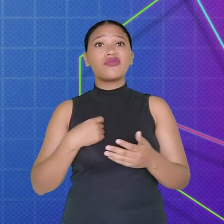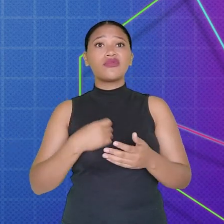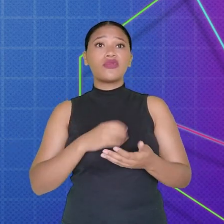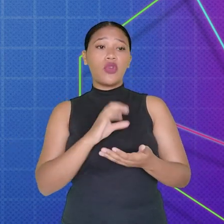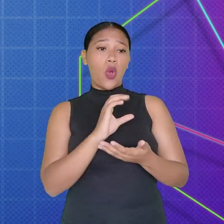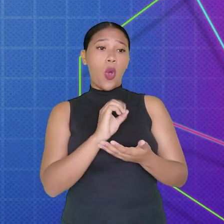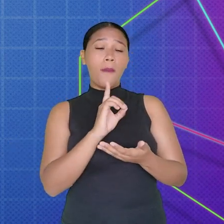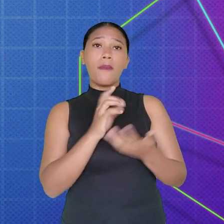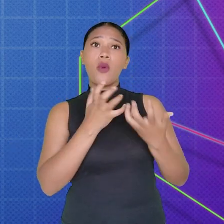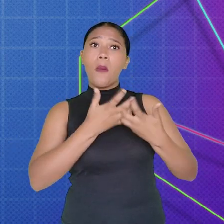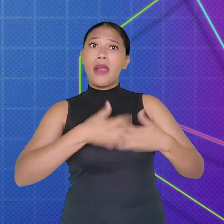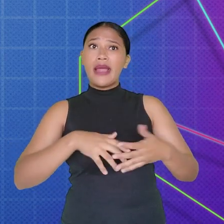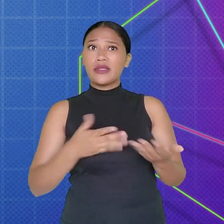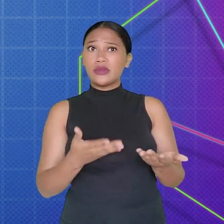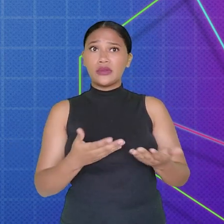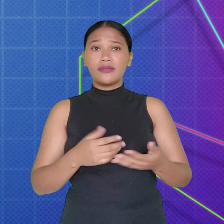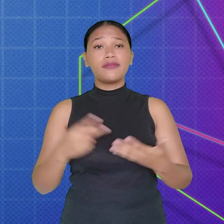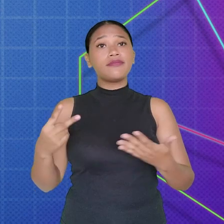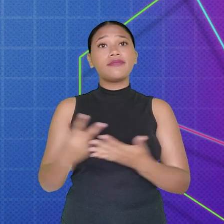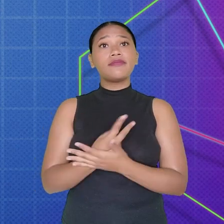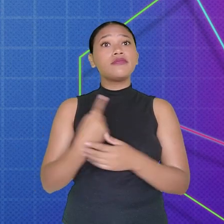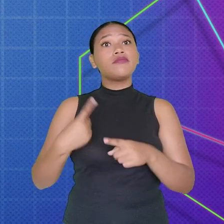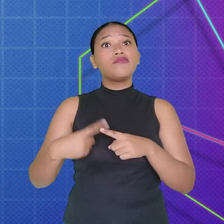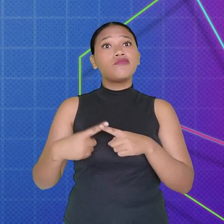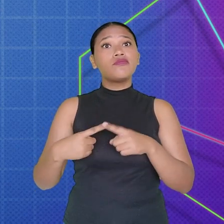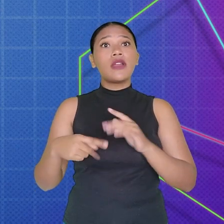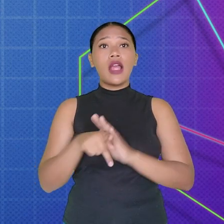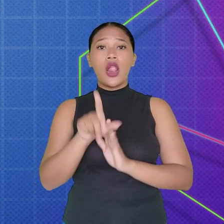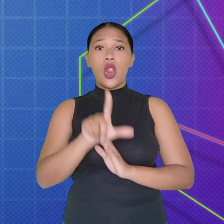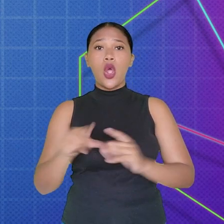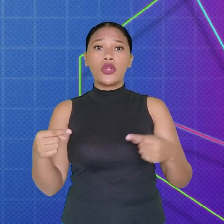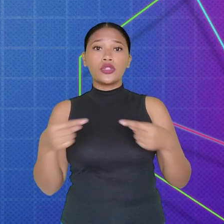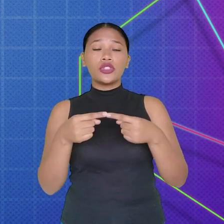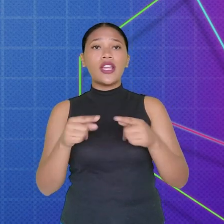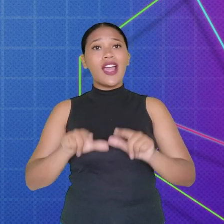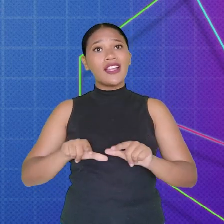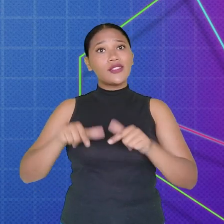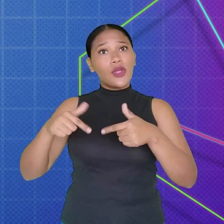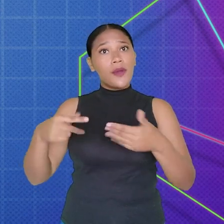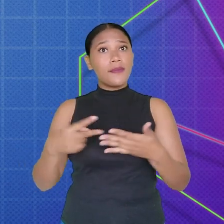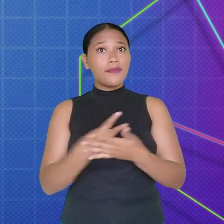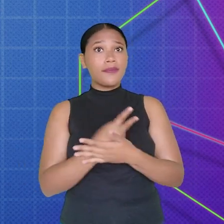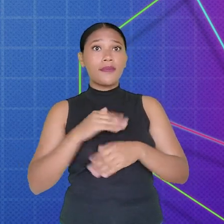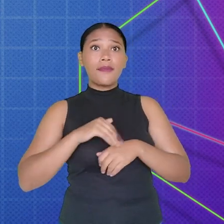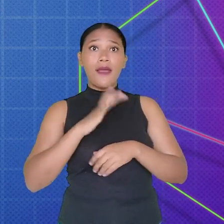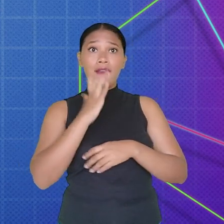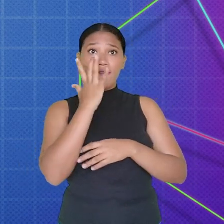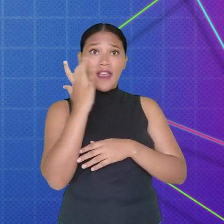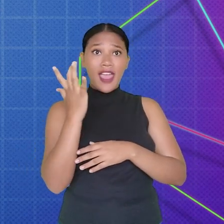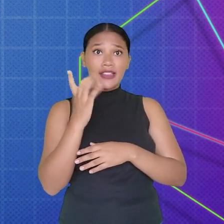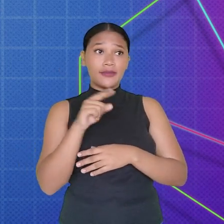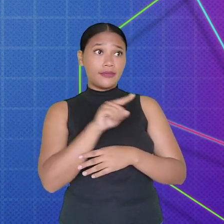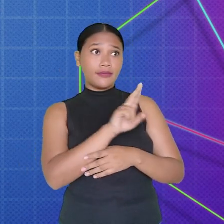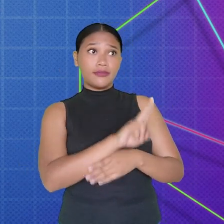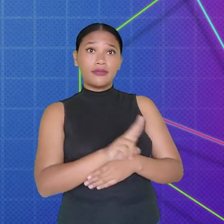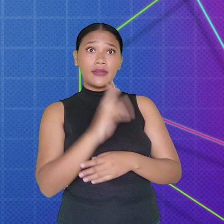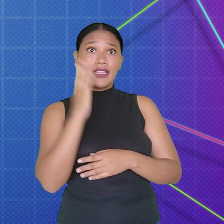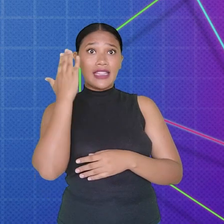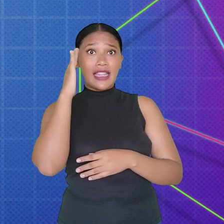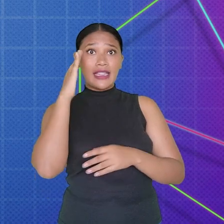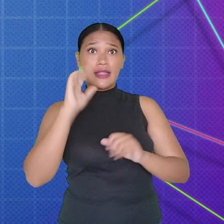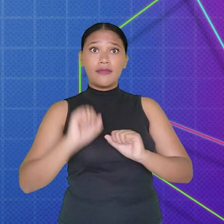de escrever código complexo. Isso ocorre porque a lógica é organizada em eventos e ações, tornando mais fácil para os